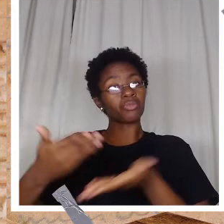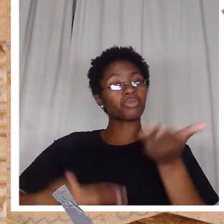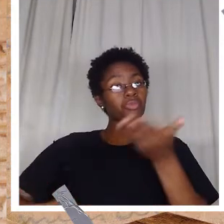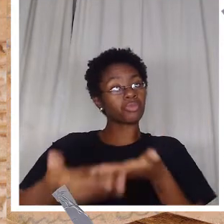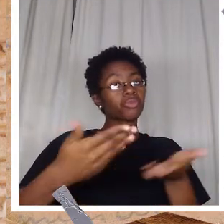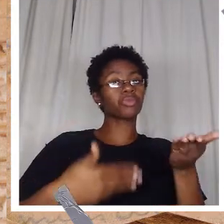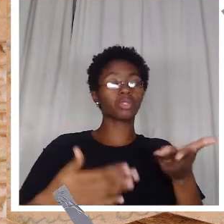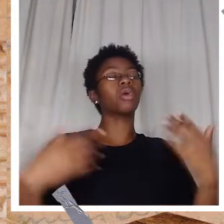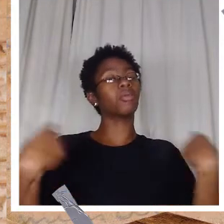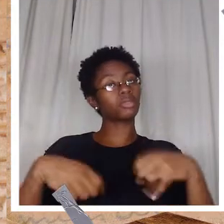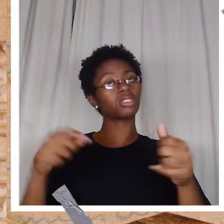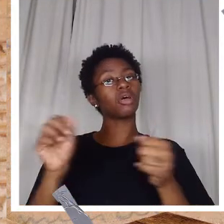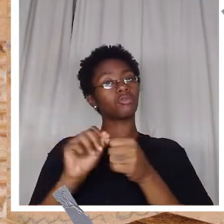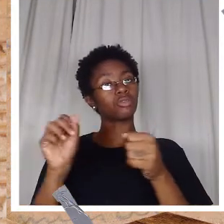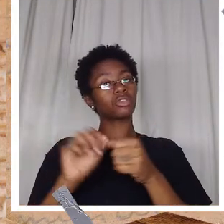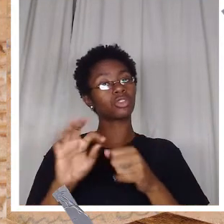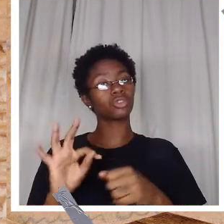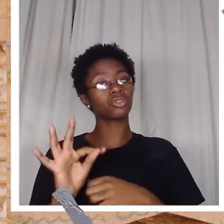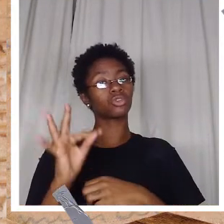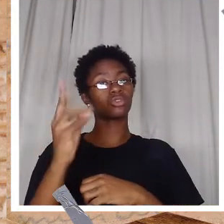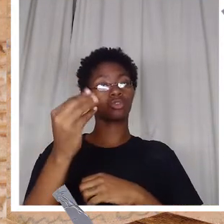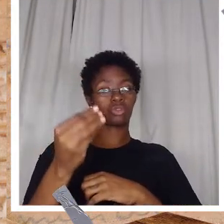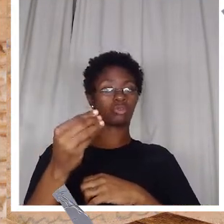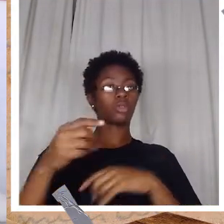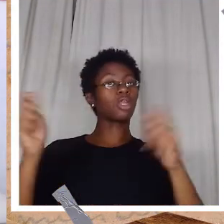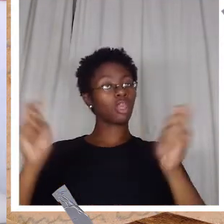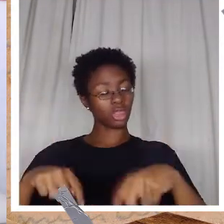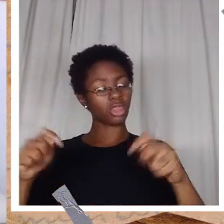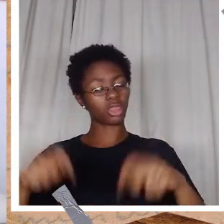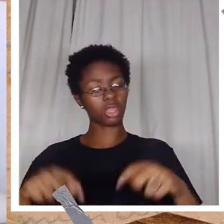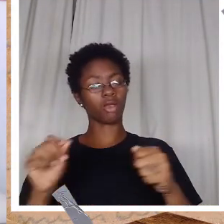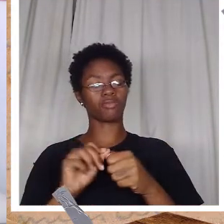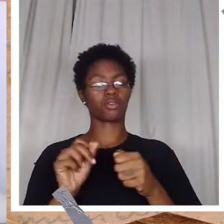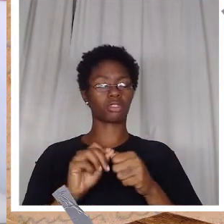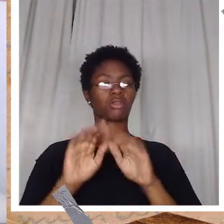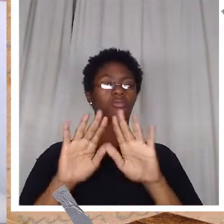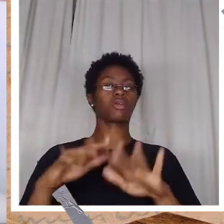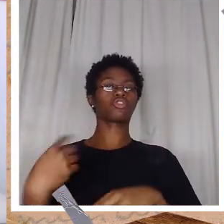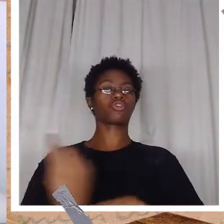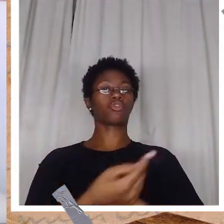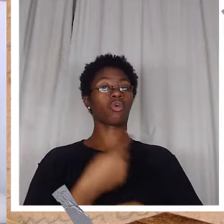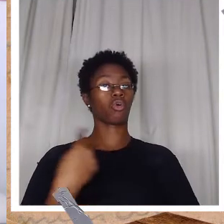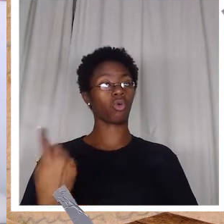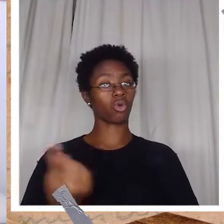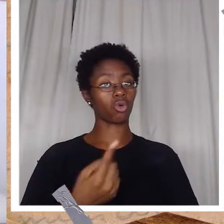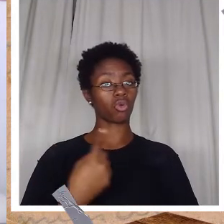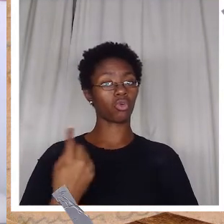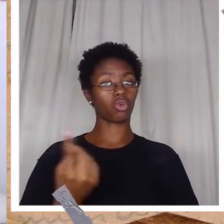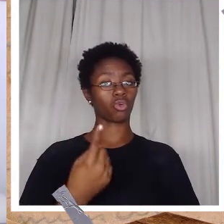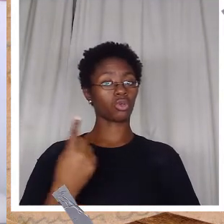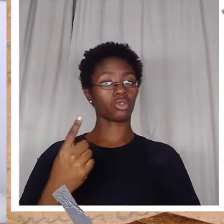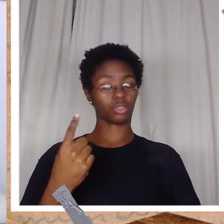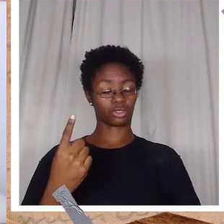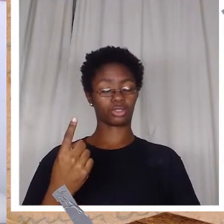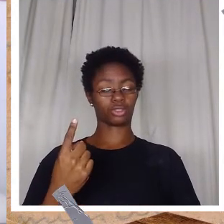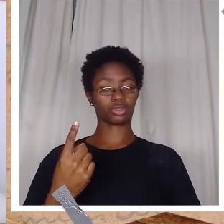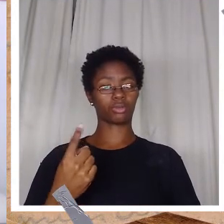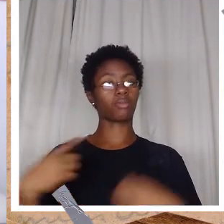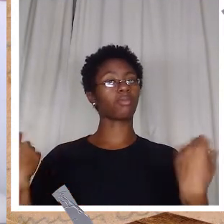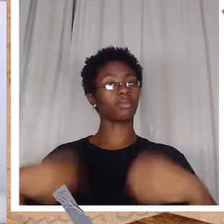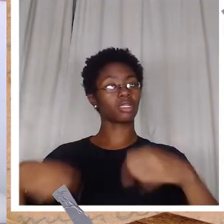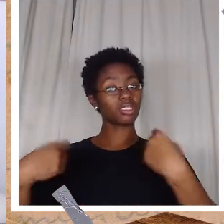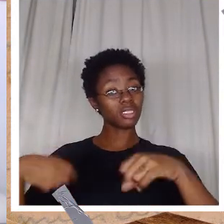gente tem que fazer, todo mundo pode fazer, mas nós, mais do que todos, temos